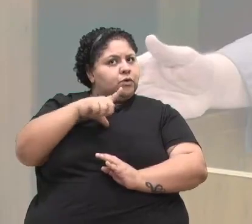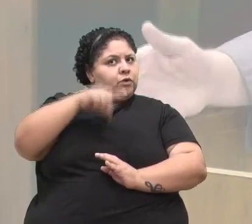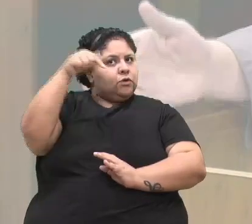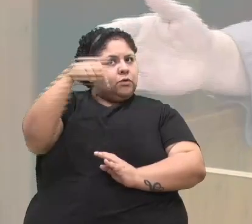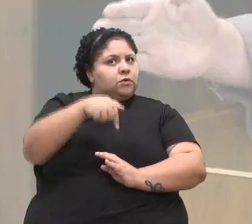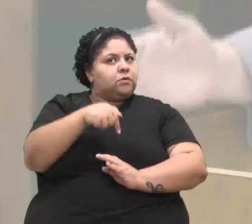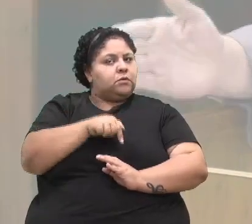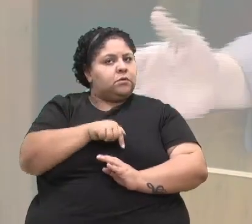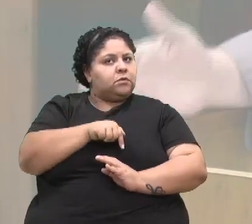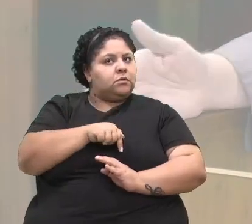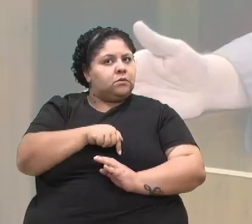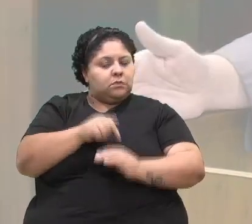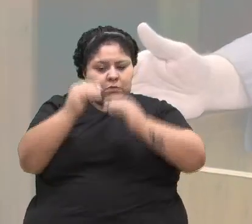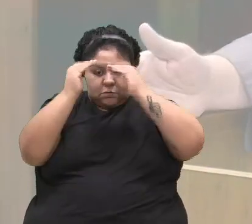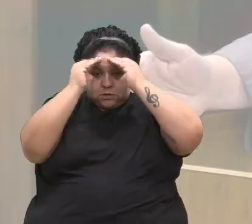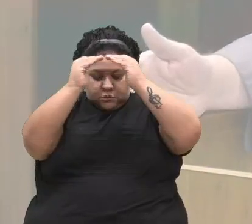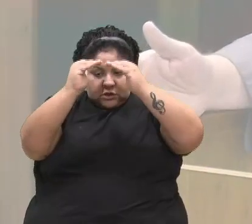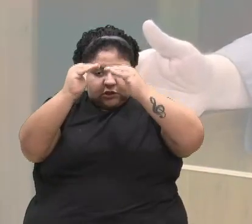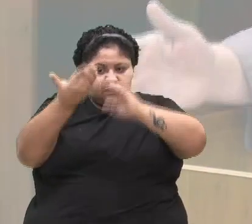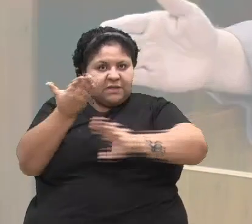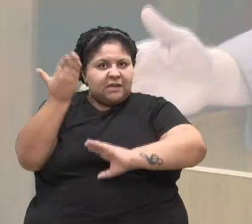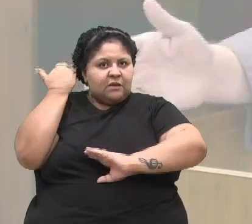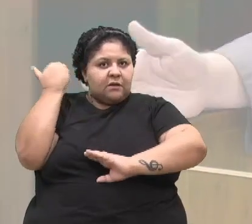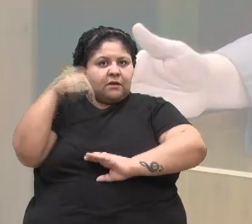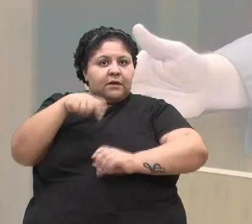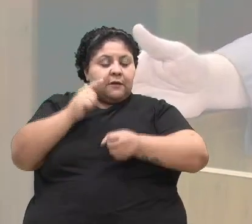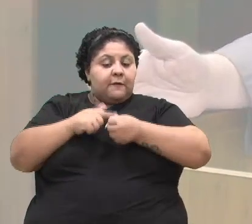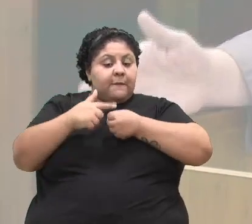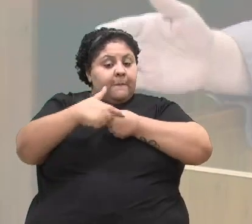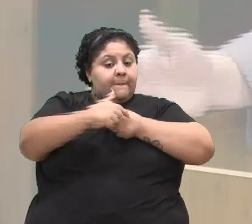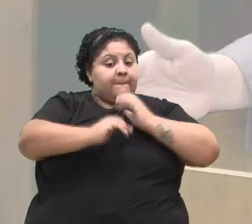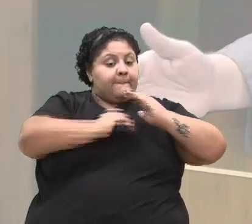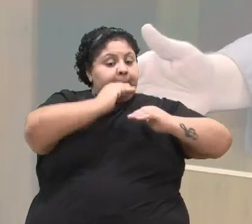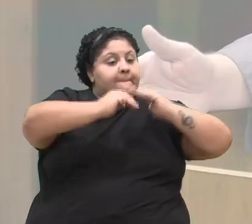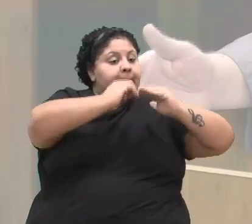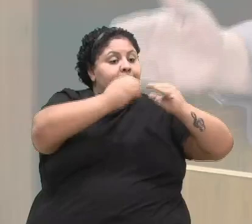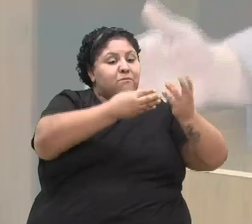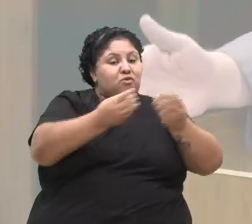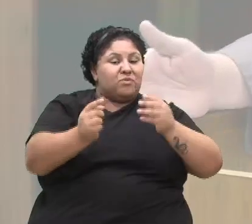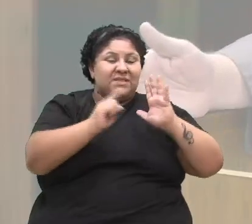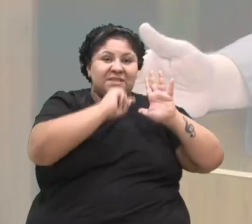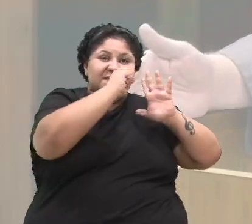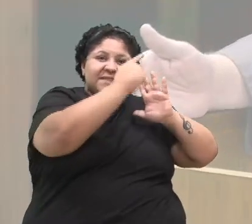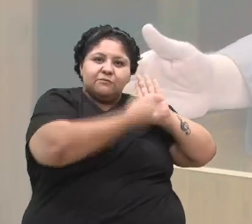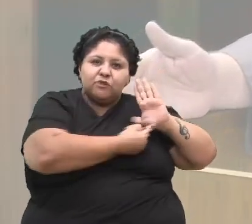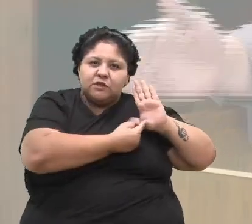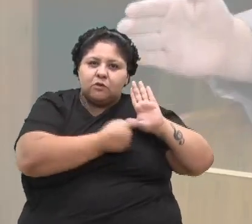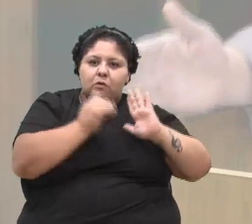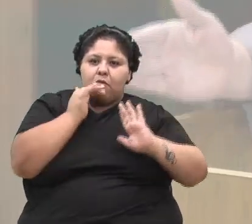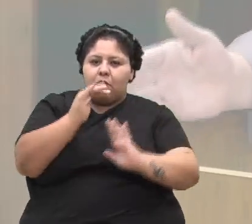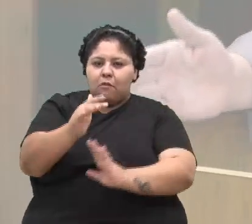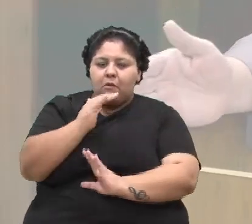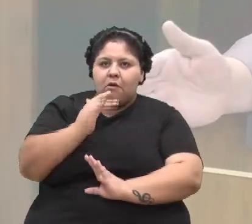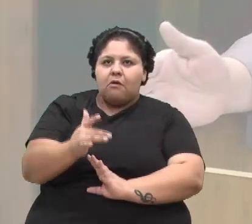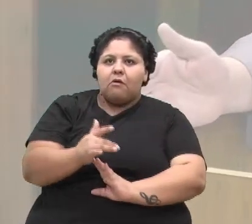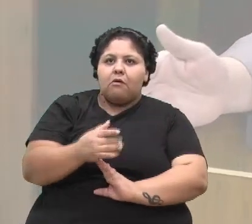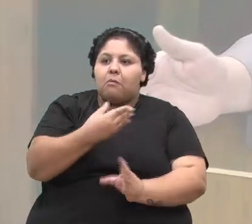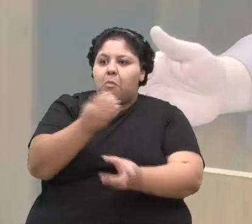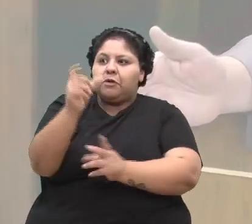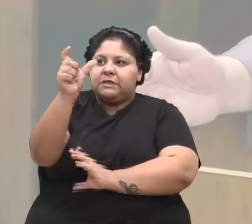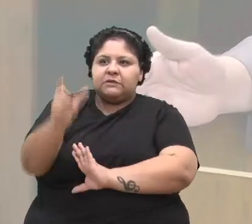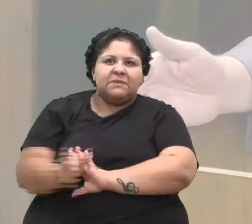que respeitar o passado. Essa cidade foi construída por muitas mãos, por muitas cores, por muitas